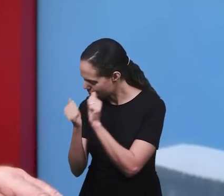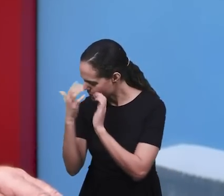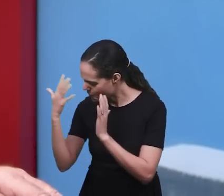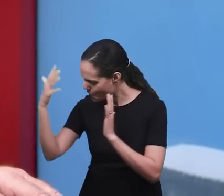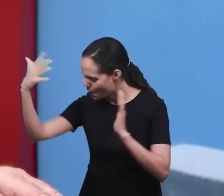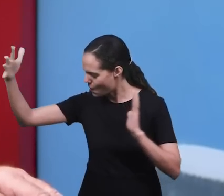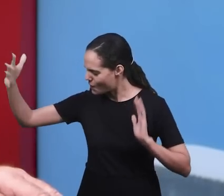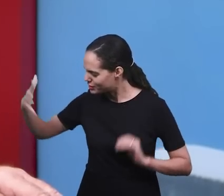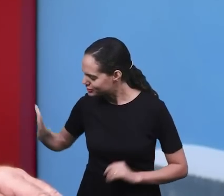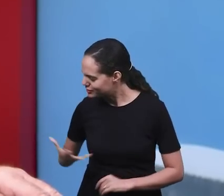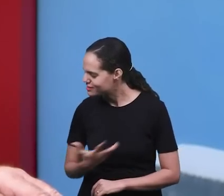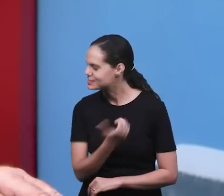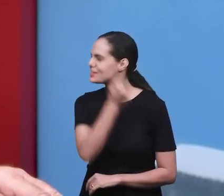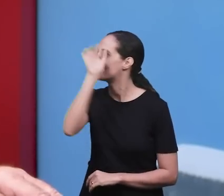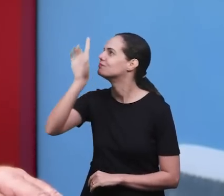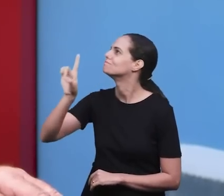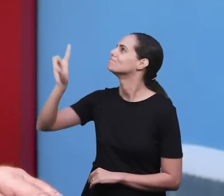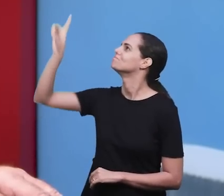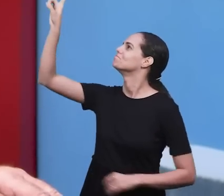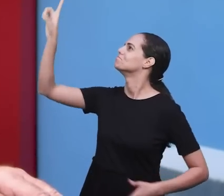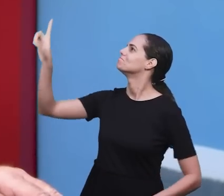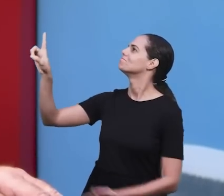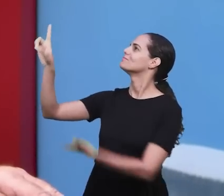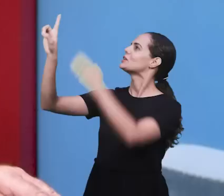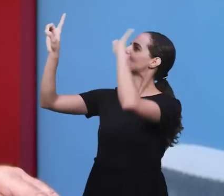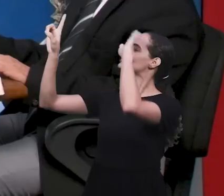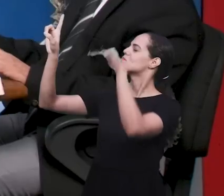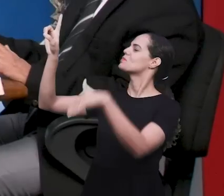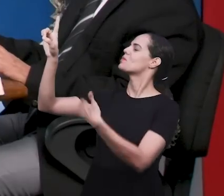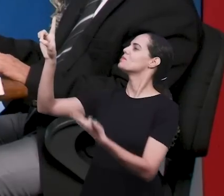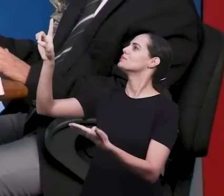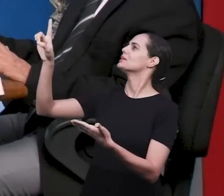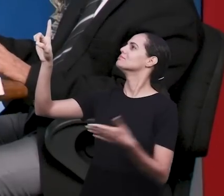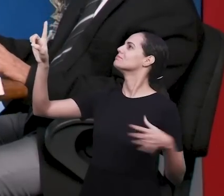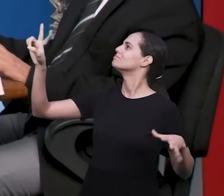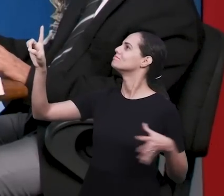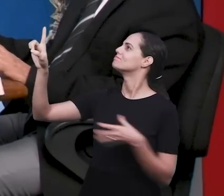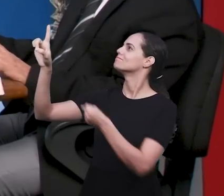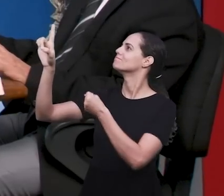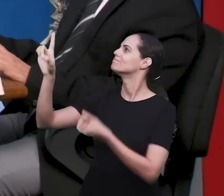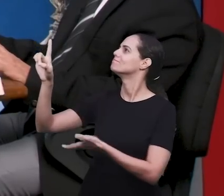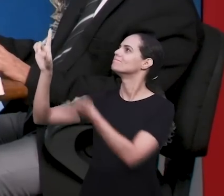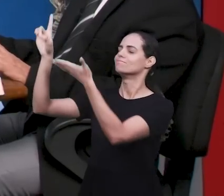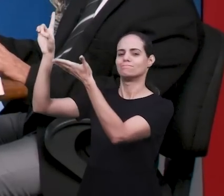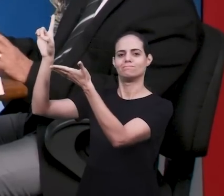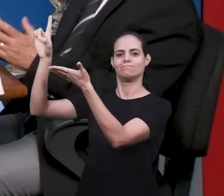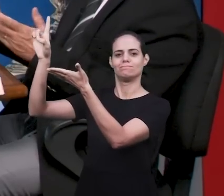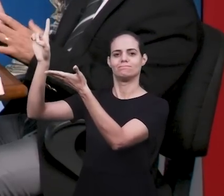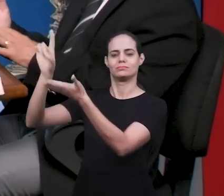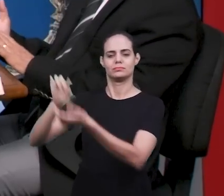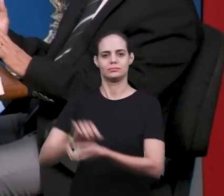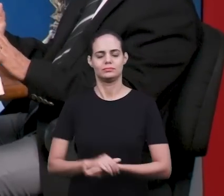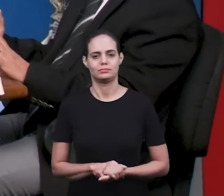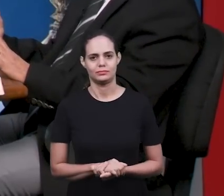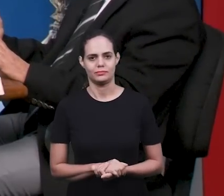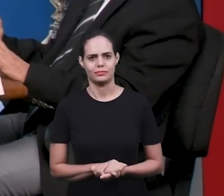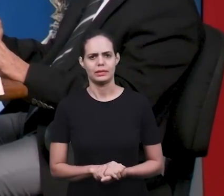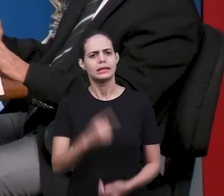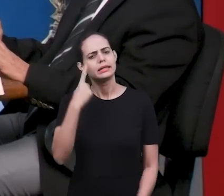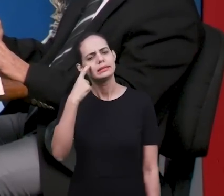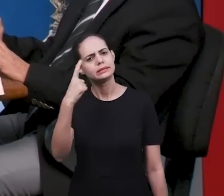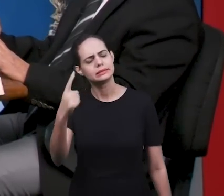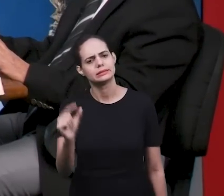Ele toda a honra e toda a glória. Isso é muito importante. É até interessante um fato que diz respeito muito especificamente a